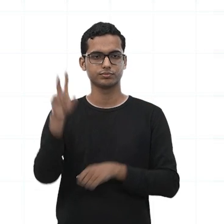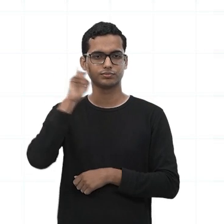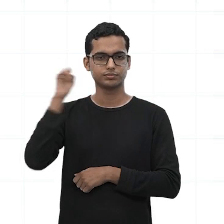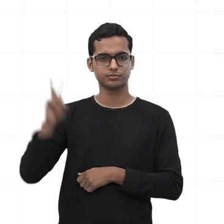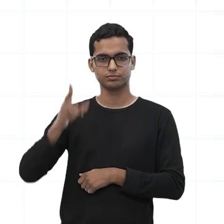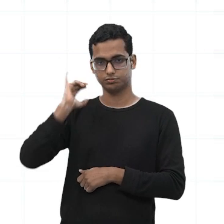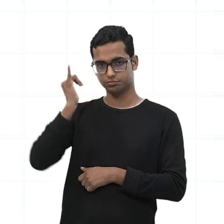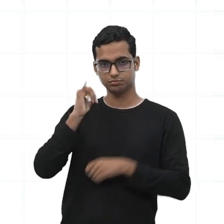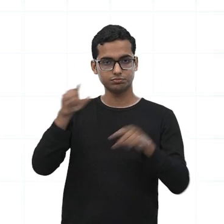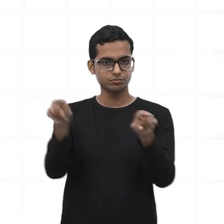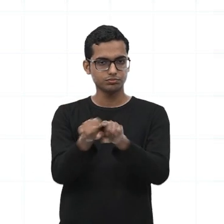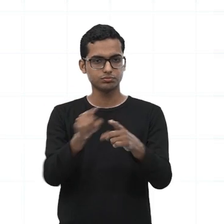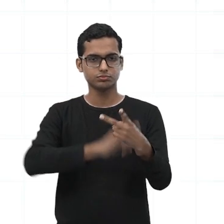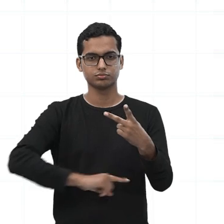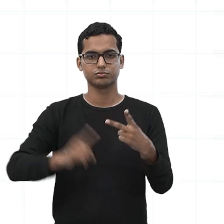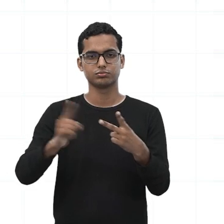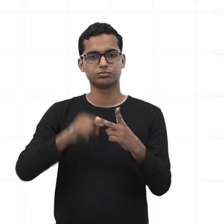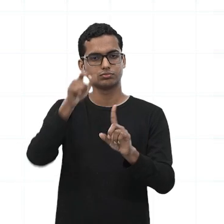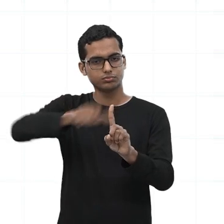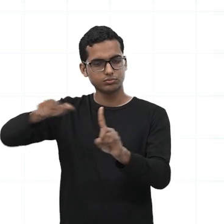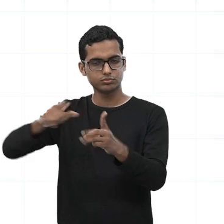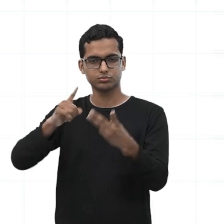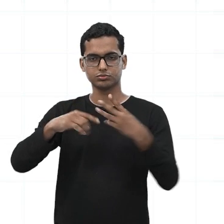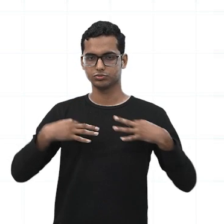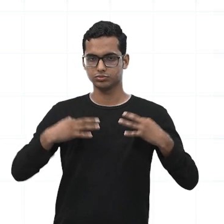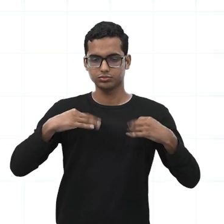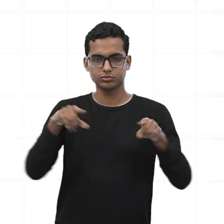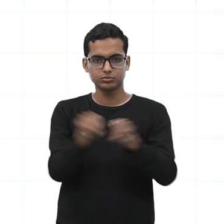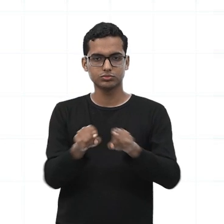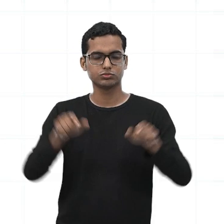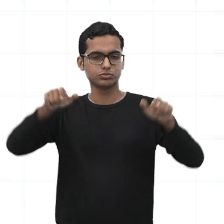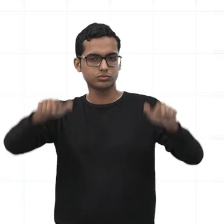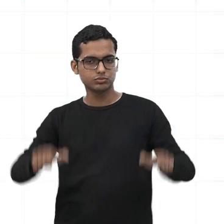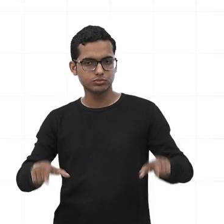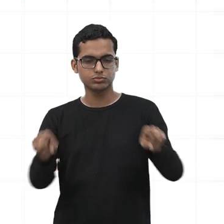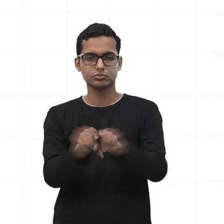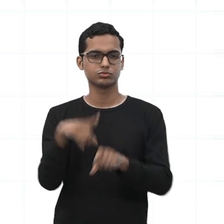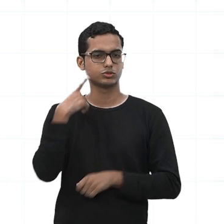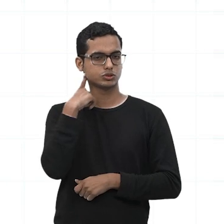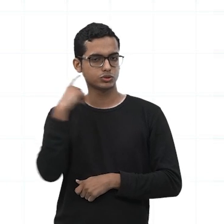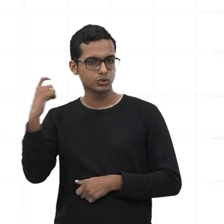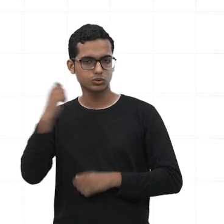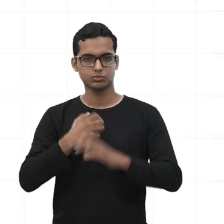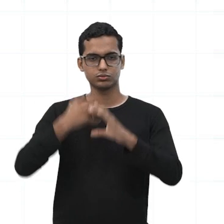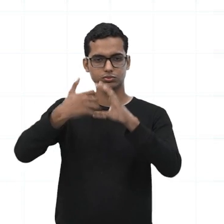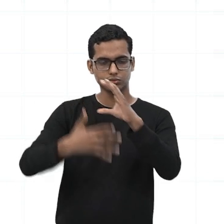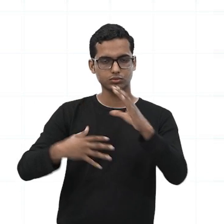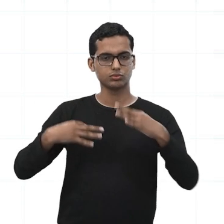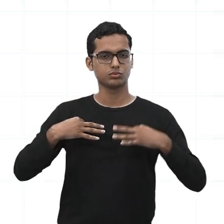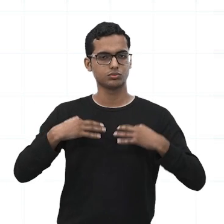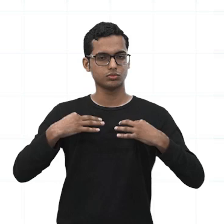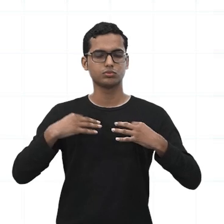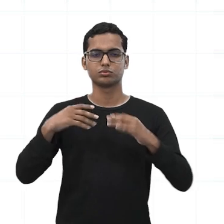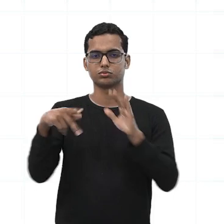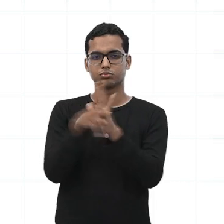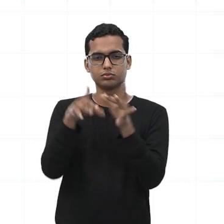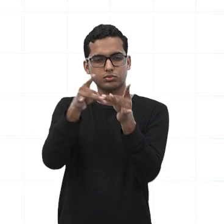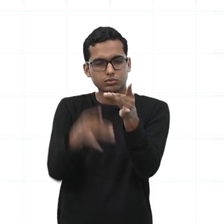detalhamento, enredo, personagens, figurinos, cenários,